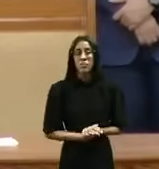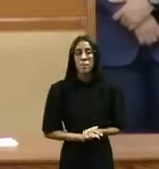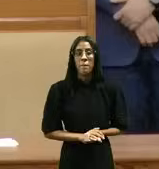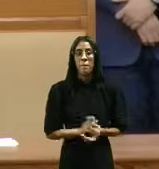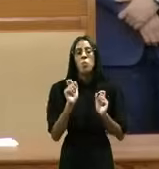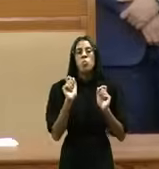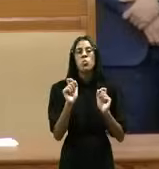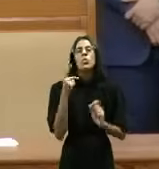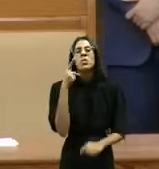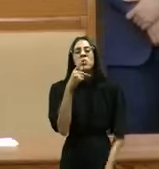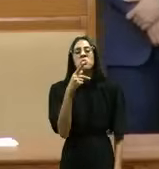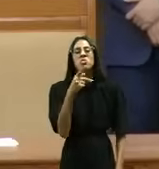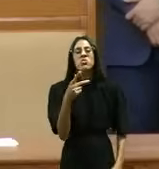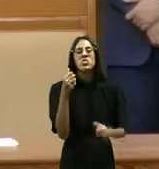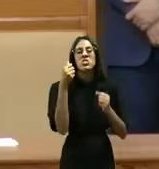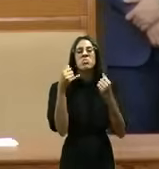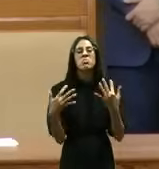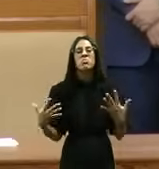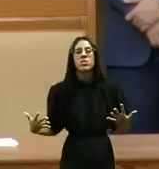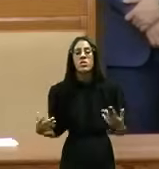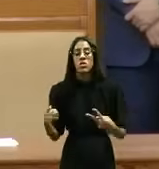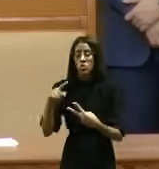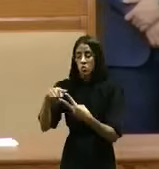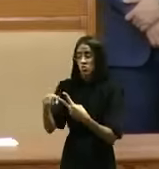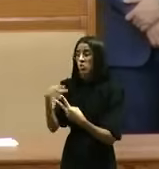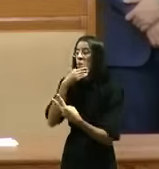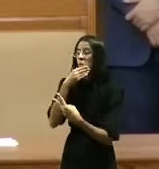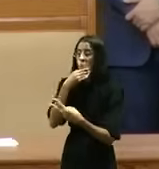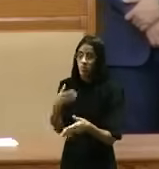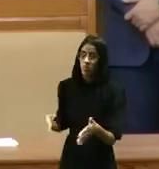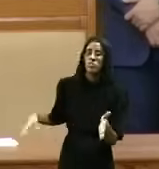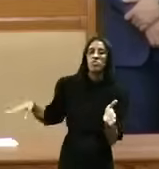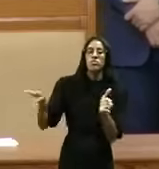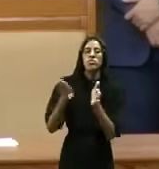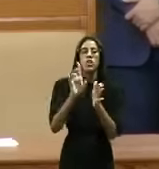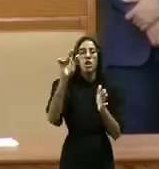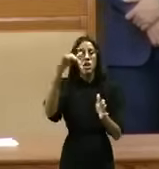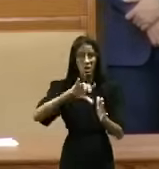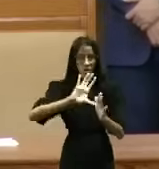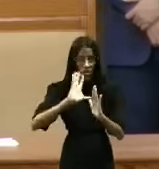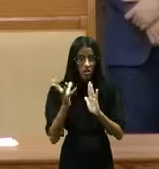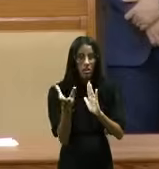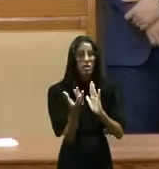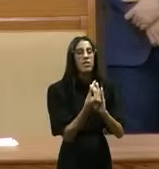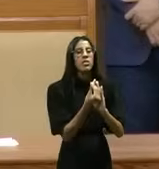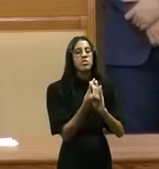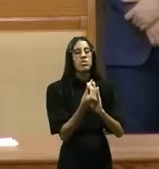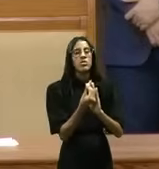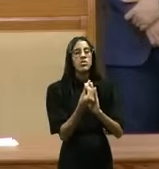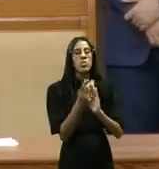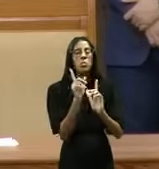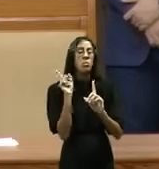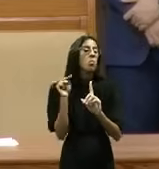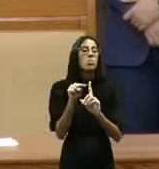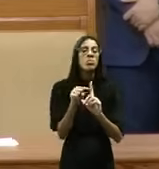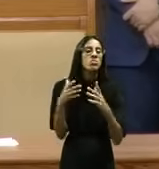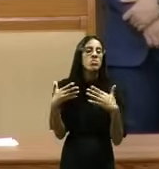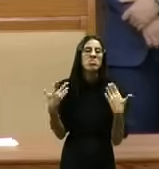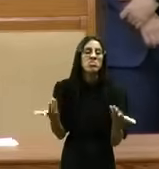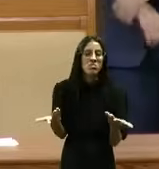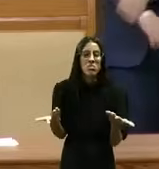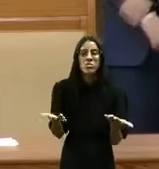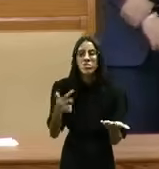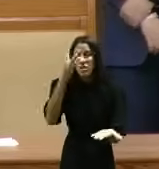com a unção de Deus o poder de Deus que era para renovar a fé da igreja e aí quando os dois Chegaram O